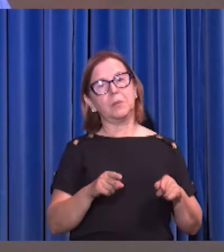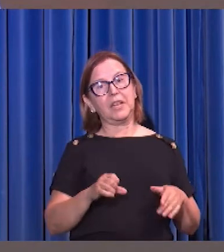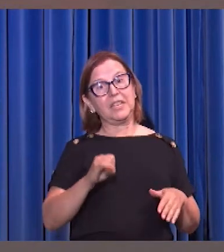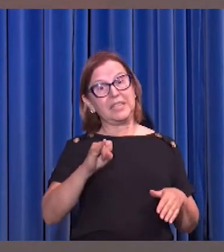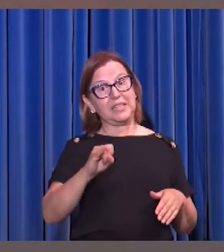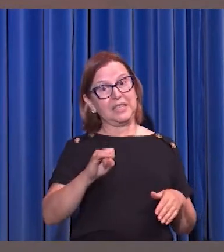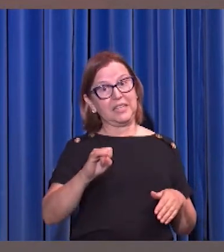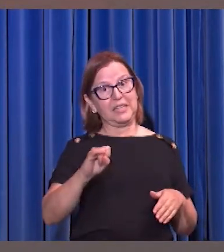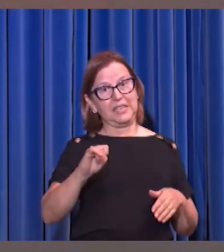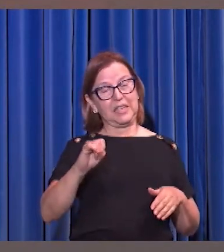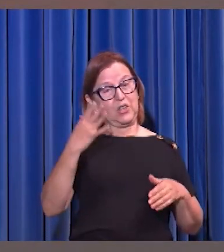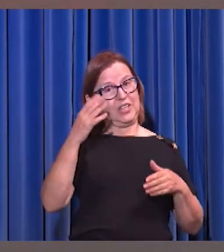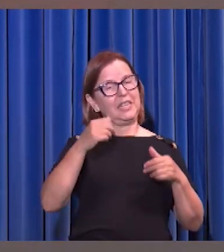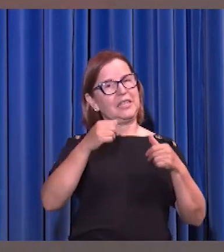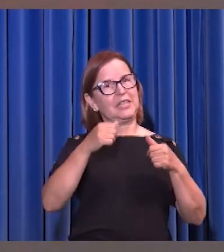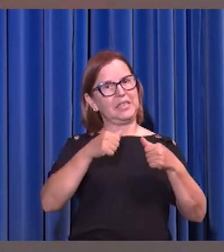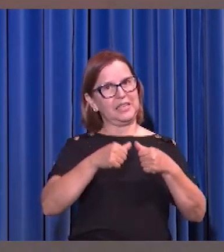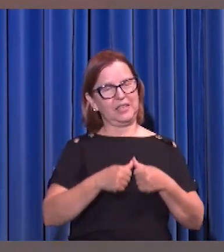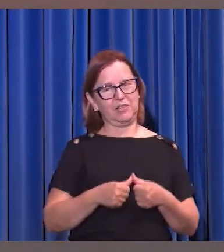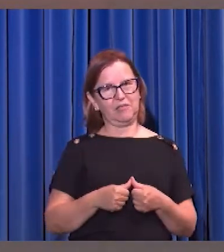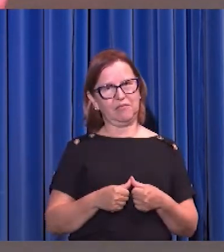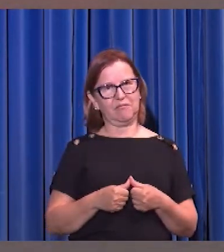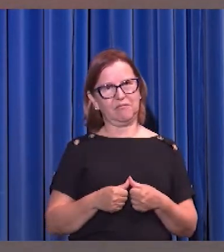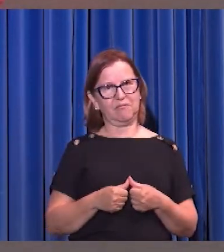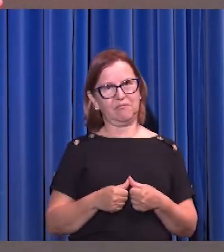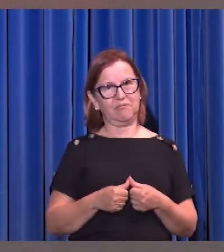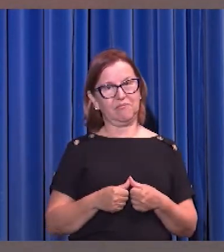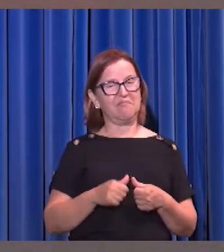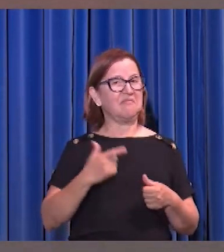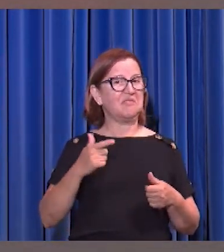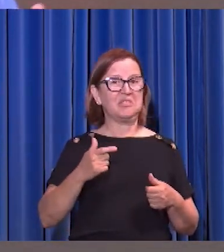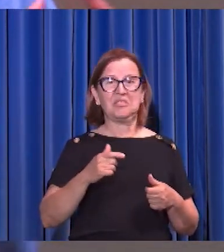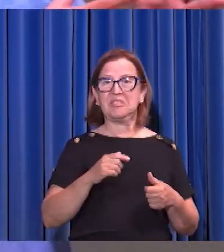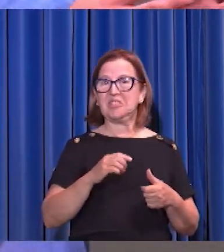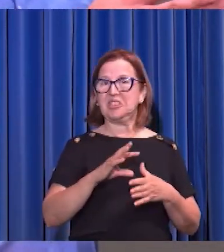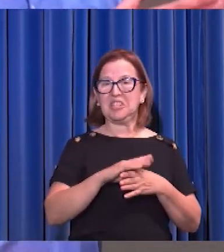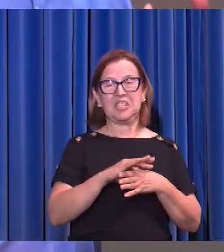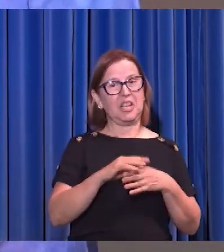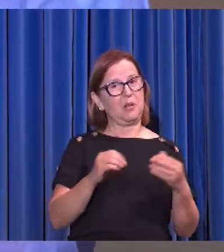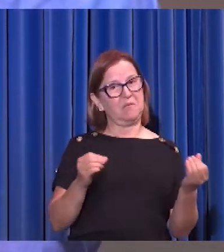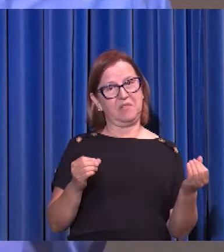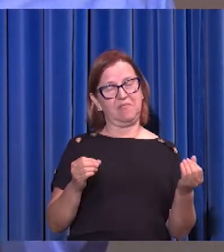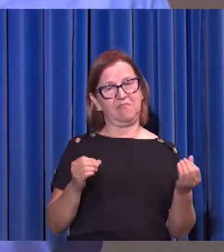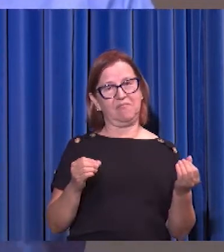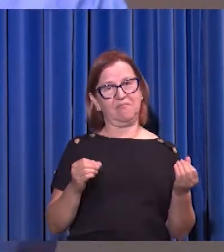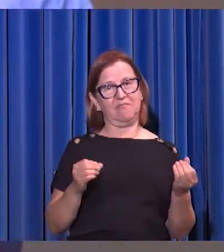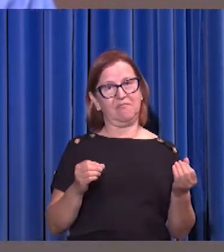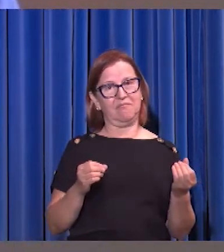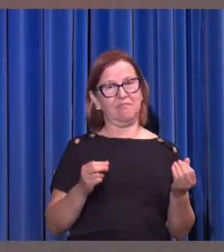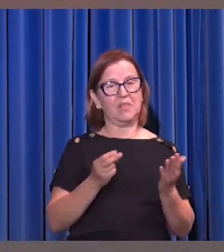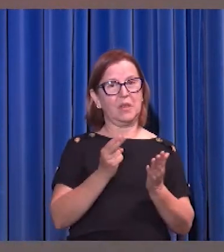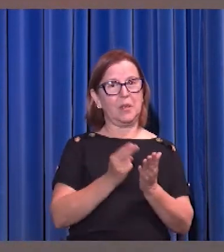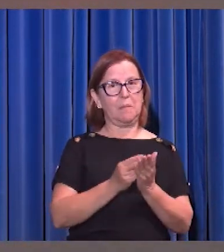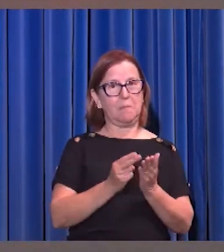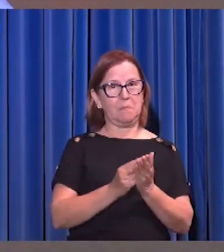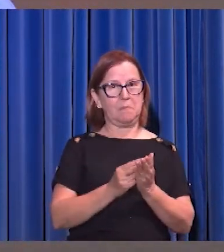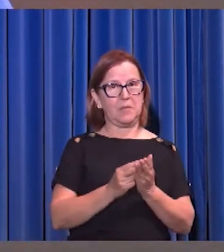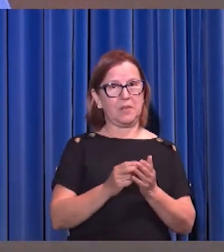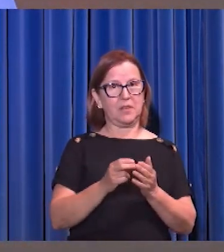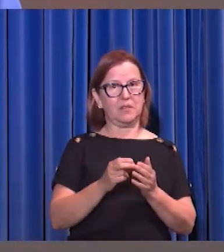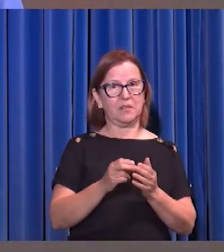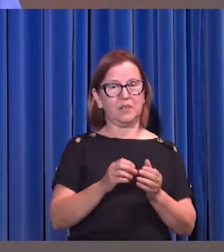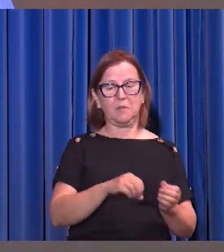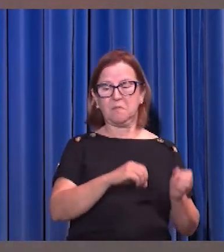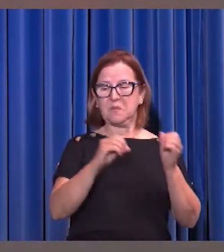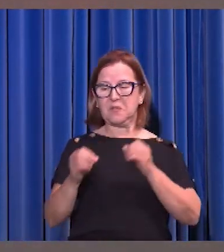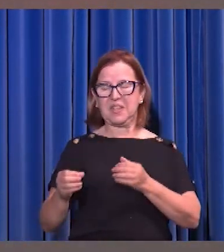fazer isso, ainda não havia cura. Então, mesmo que elas tivessem mudado a sua rotina, mudado